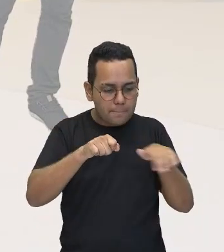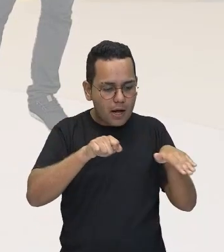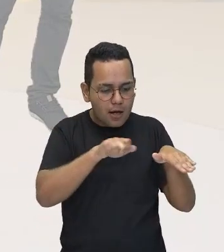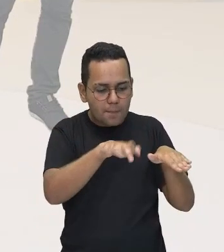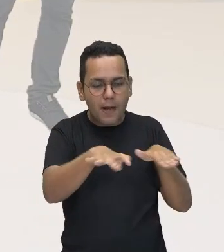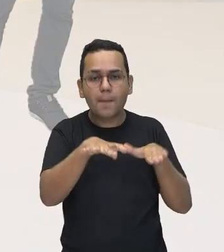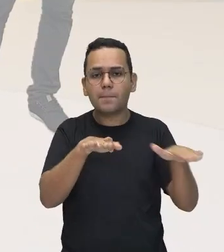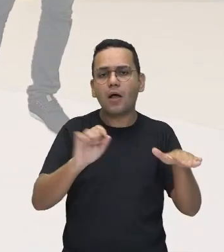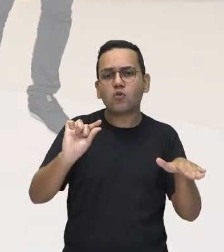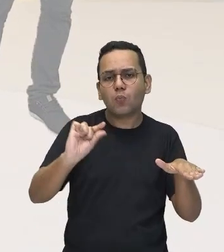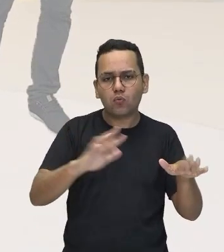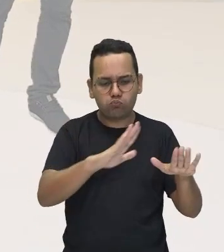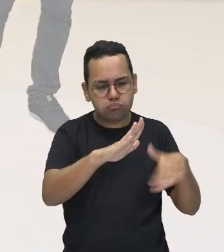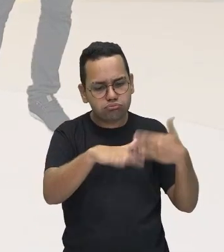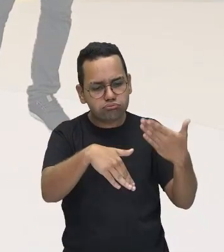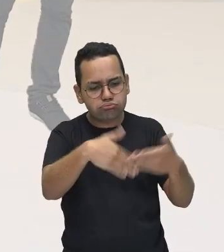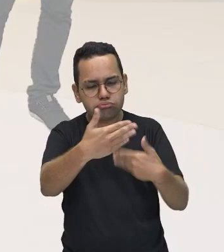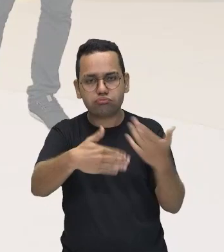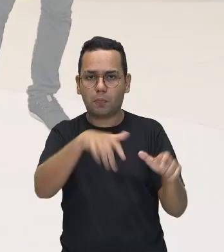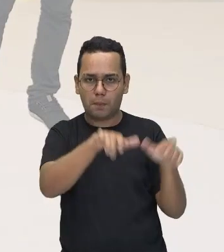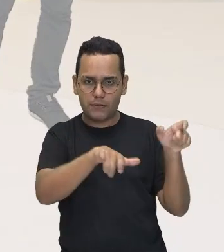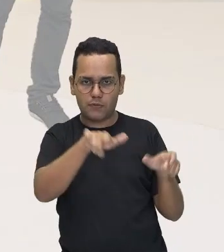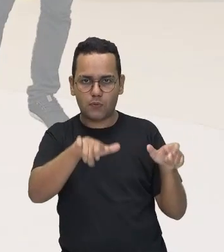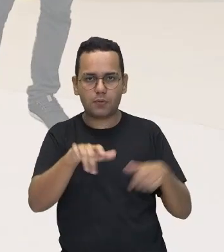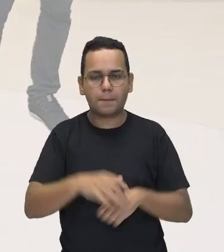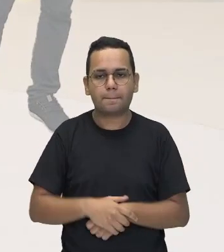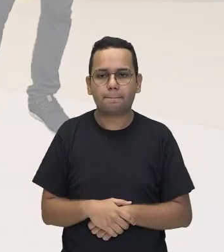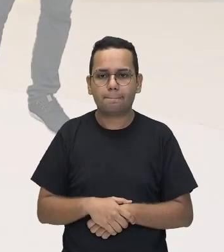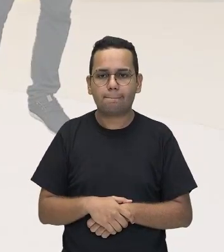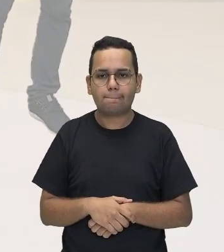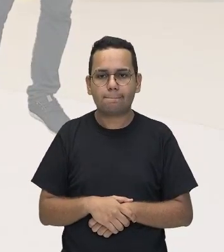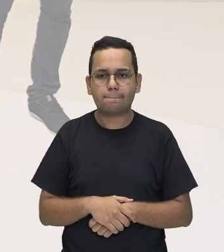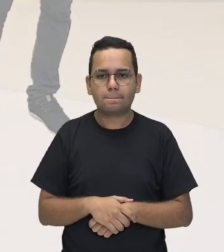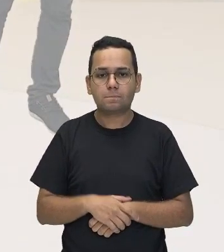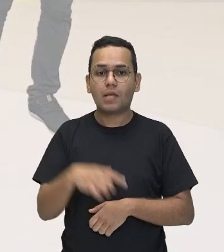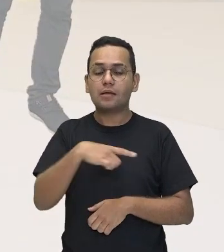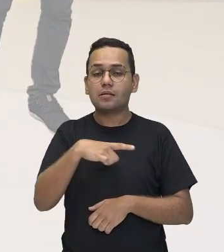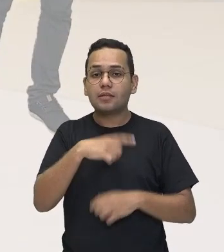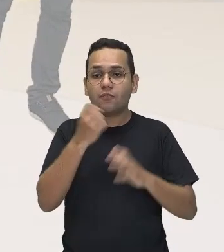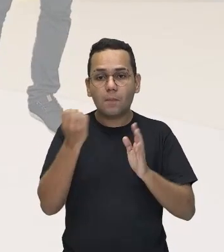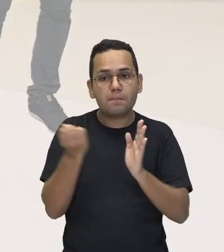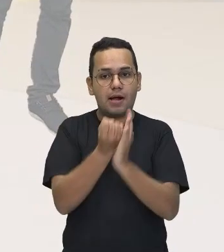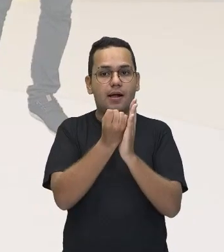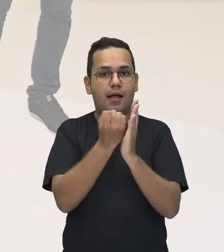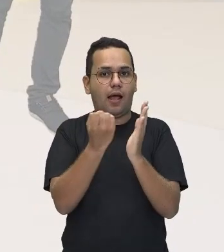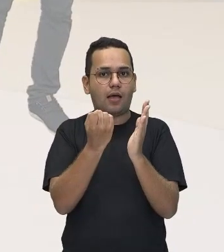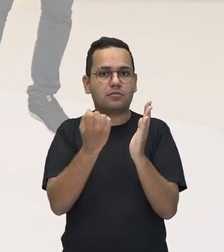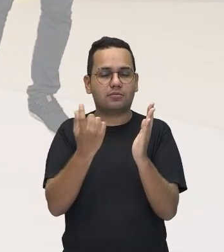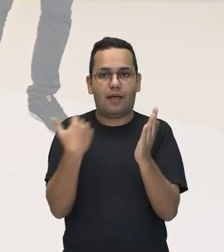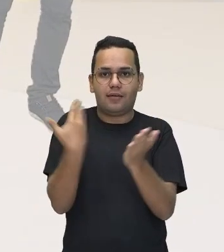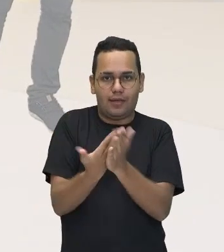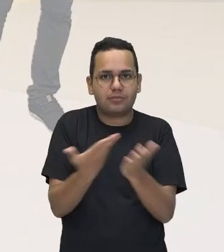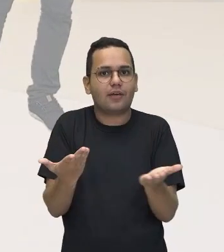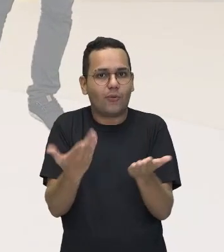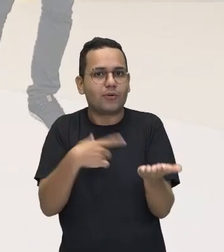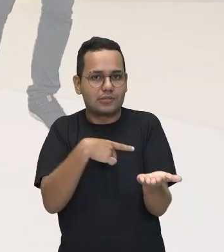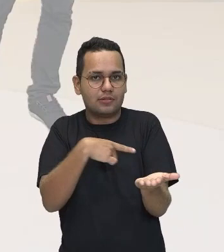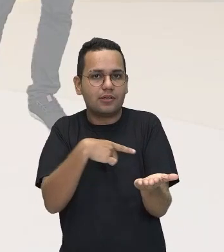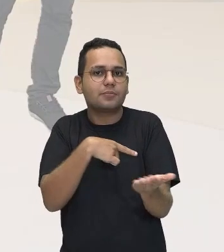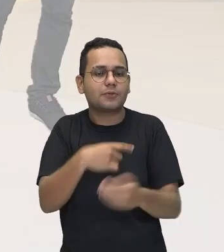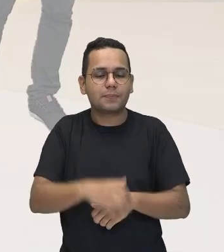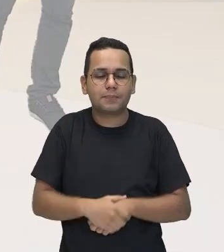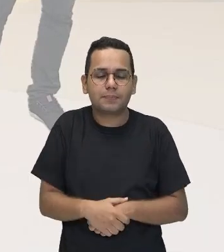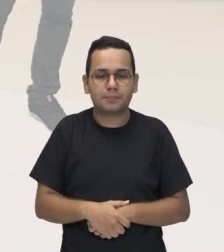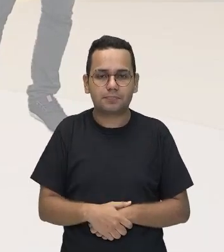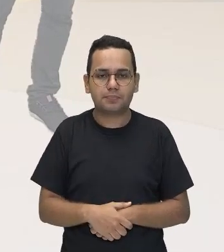da Amazônia, e isso acabou deixando também um legado que ainda é sentido até os dias de hoje, né, professor?